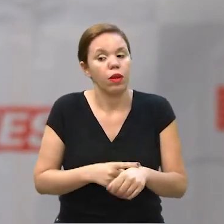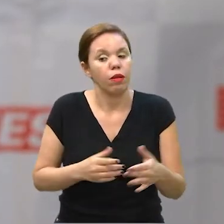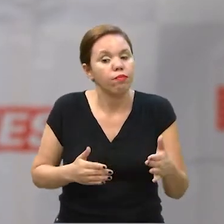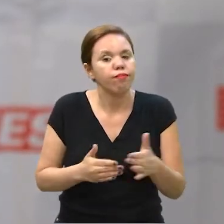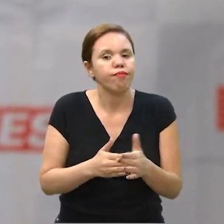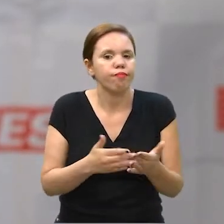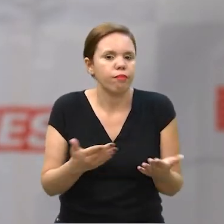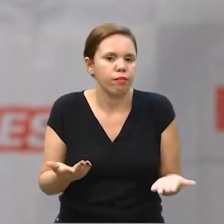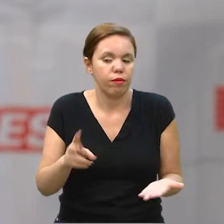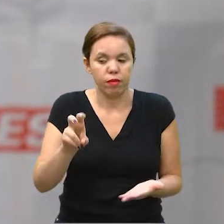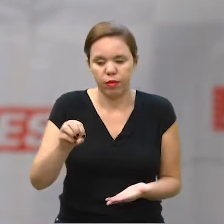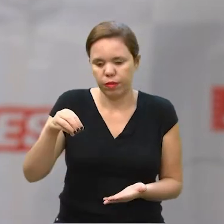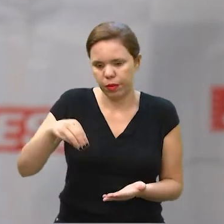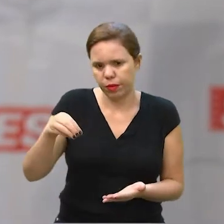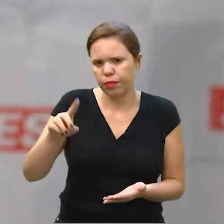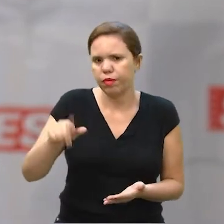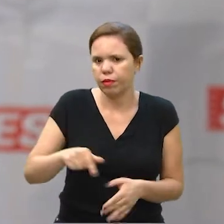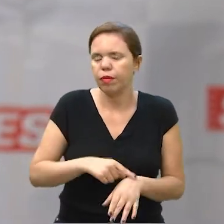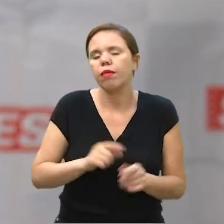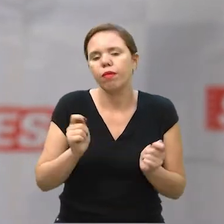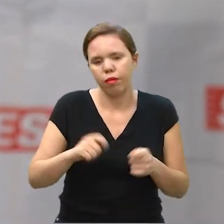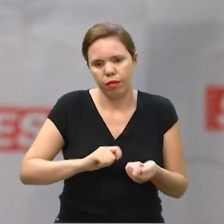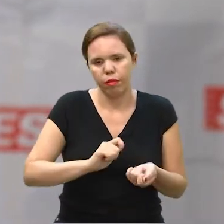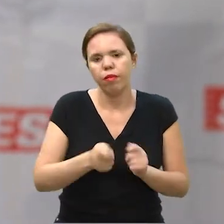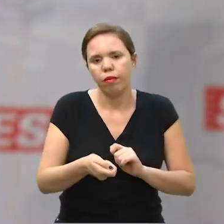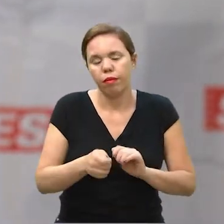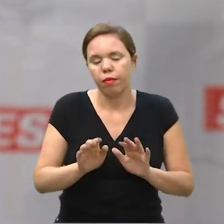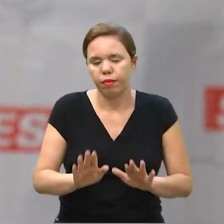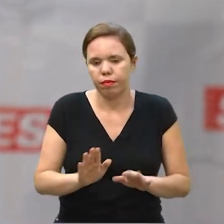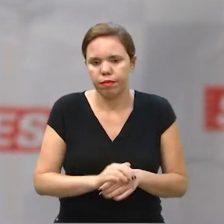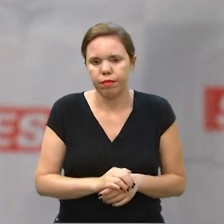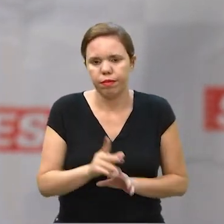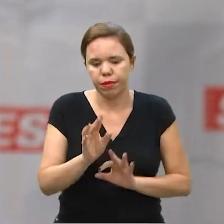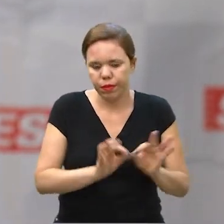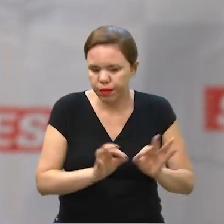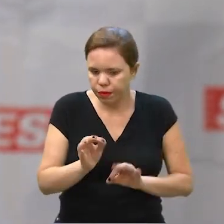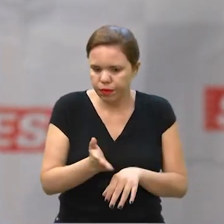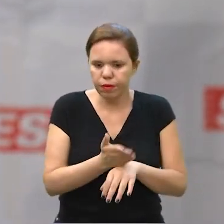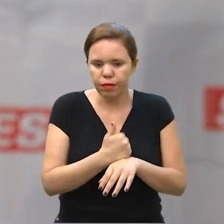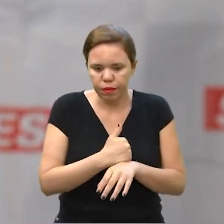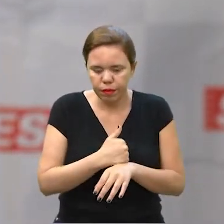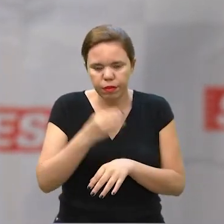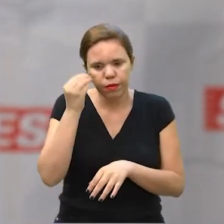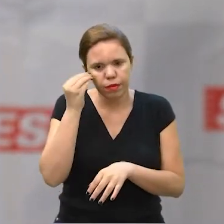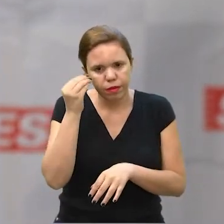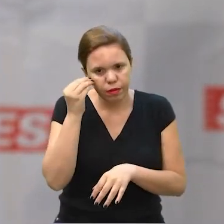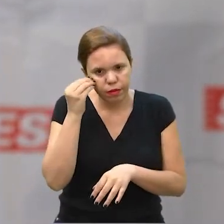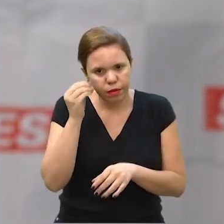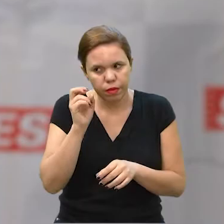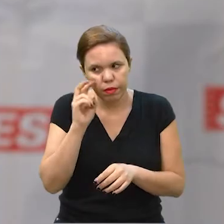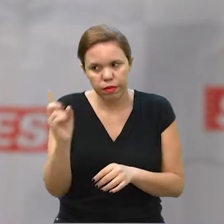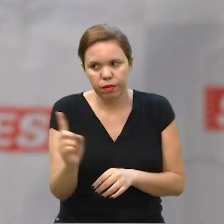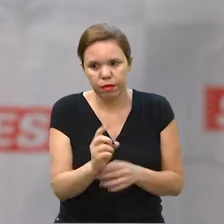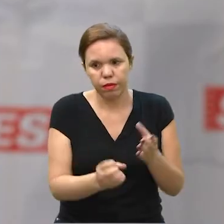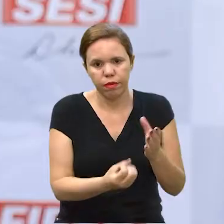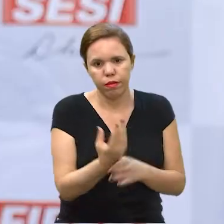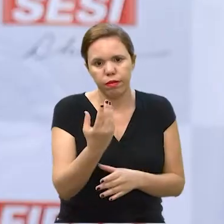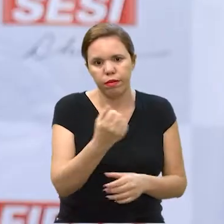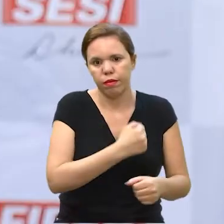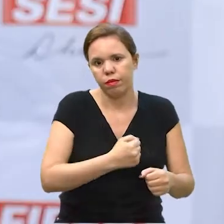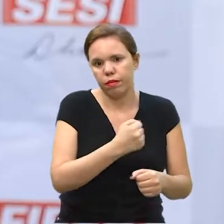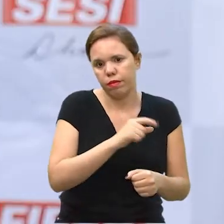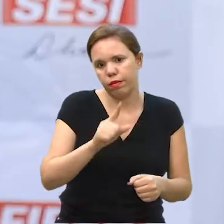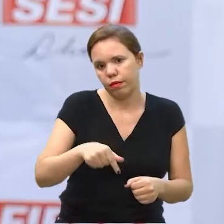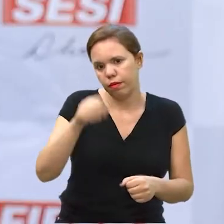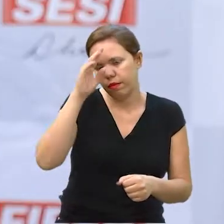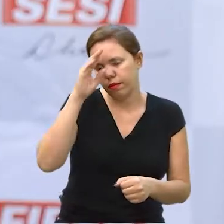inimigo. 50 minutos é um tempo adequado, mas a preparação tem que ser testada antes de vir para a cozinha. Acho que é o